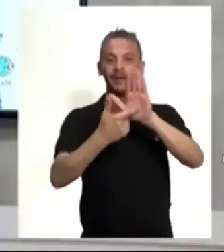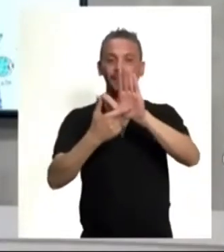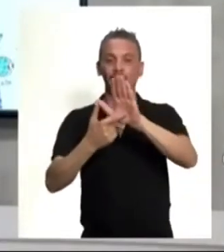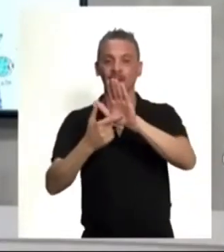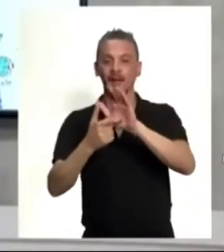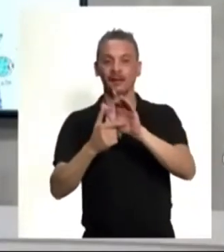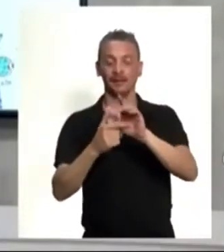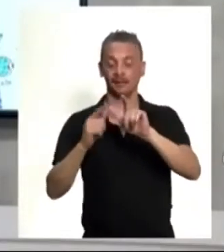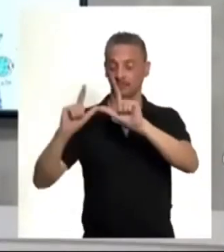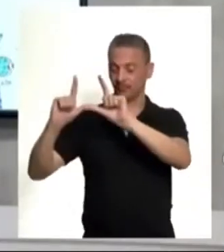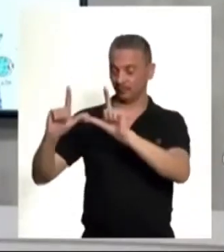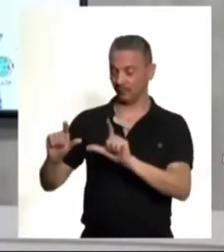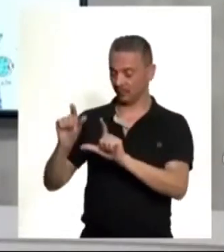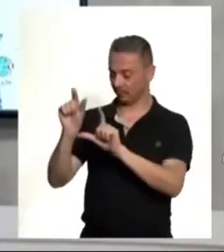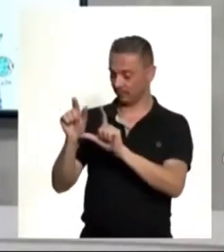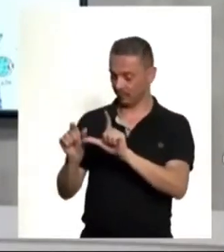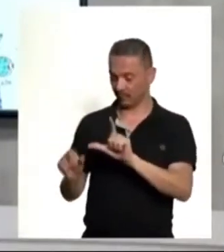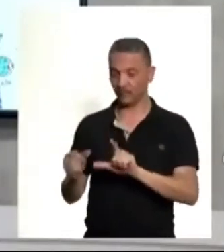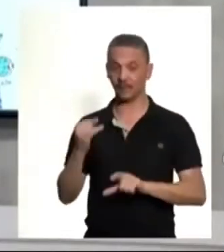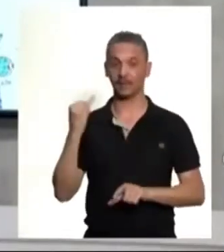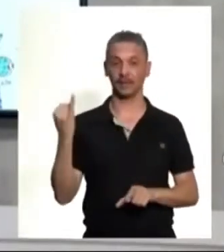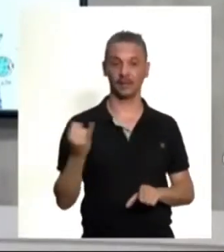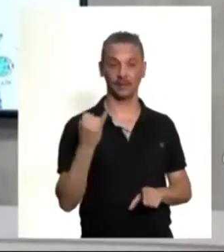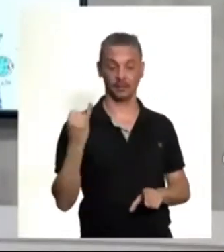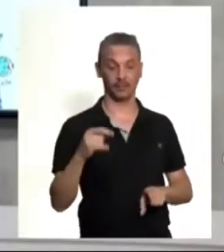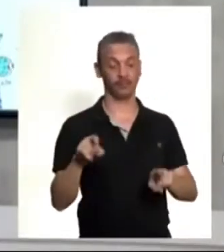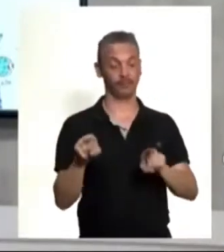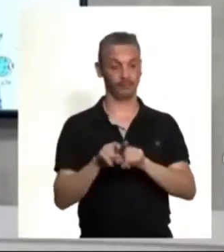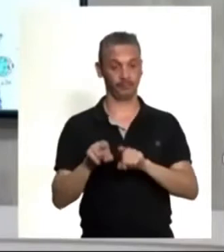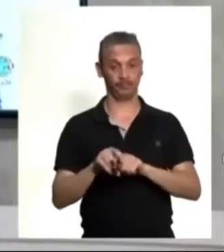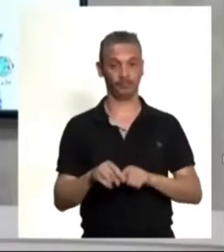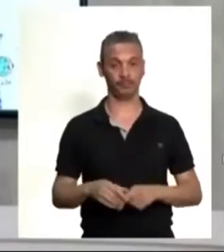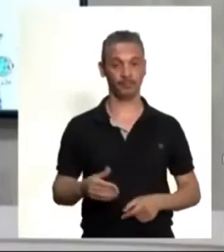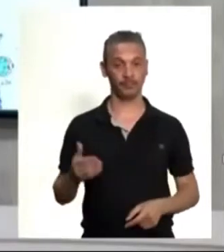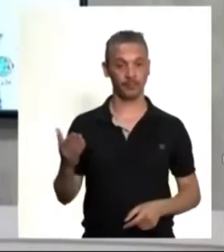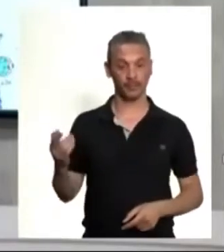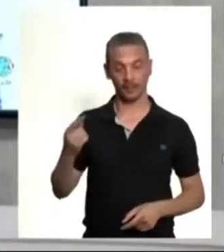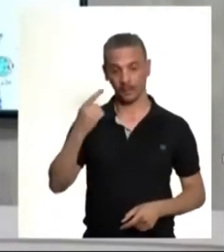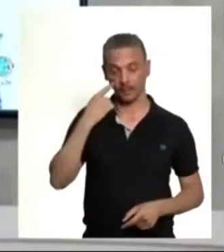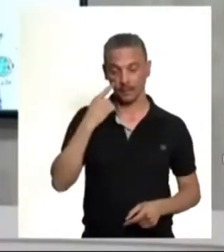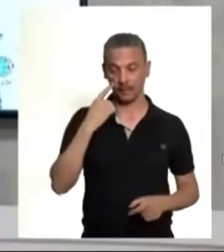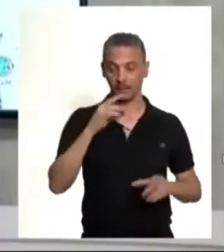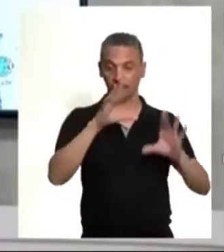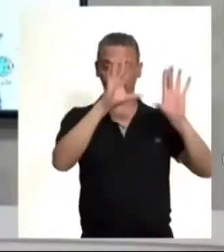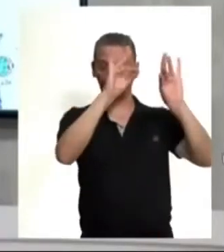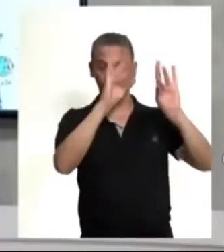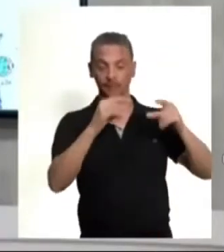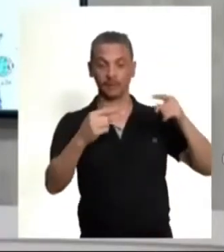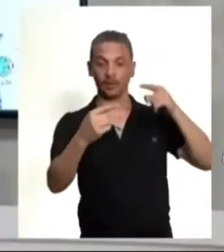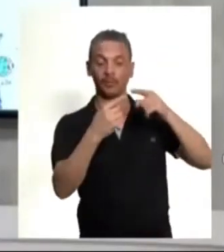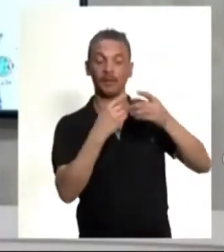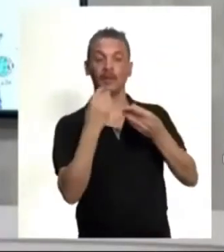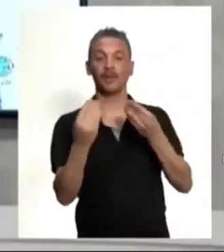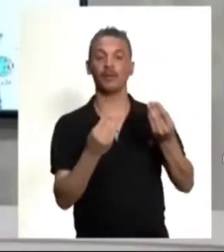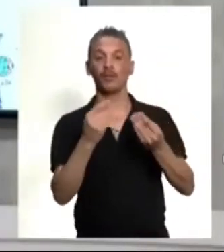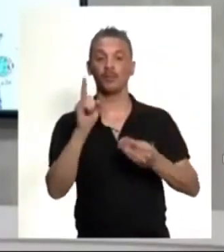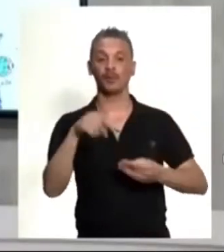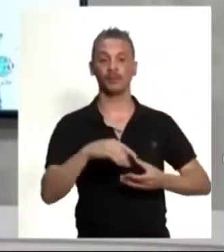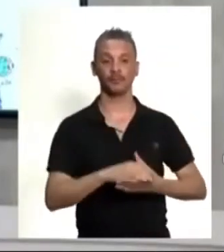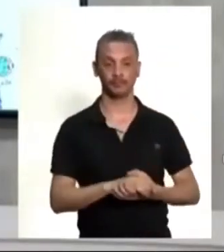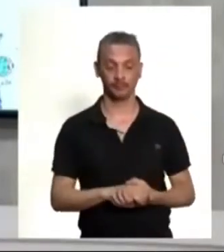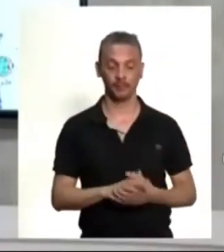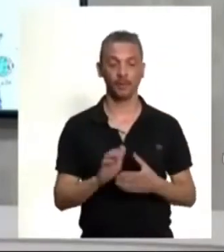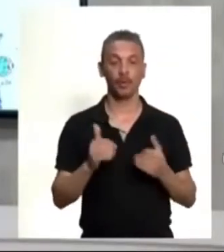legenda específica. É um mapa de hierarquia urbana. O critério que rege a hierarquia urbana é... Qual